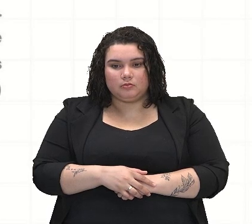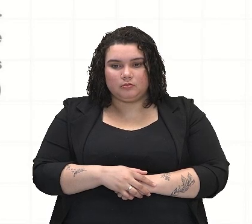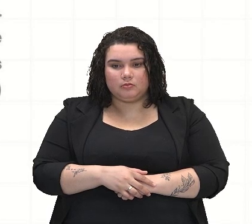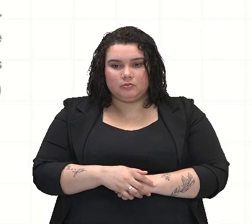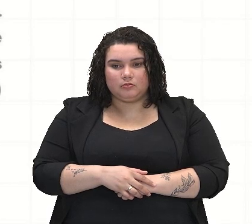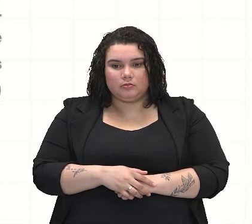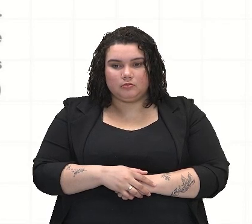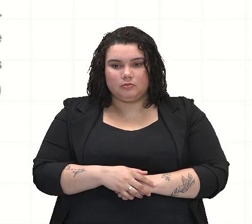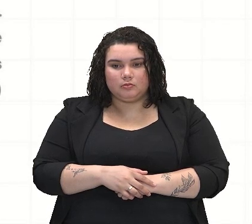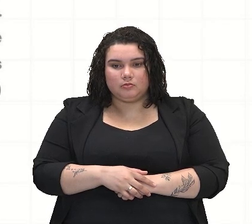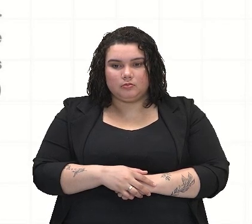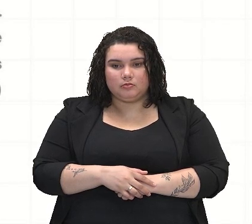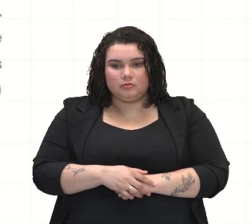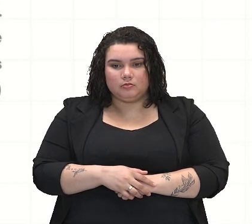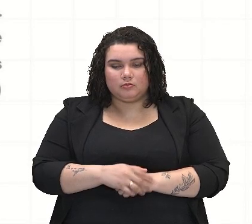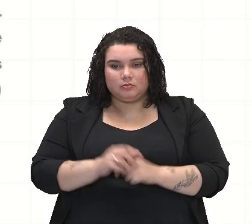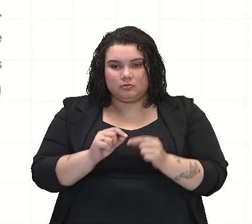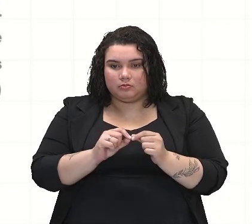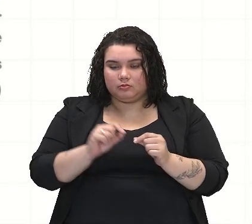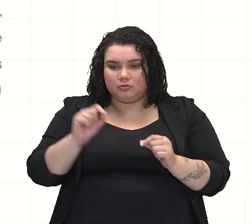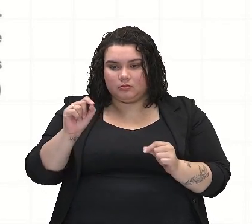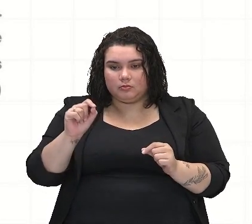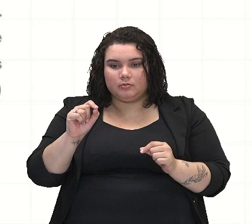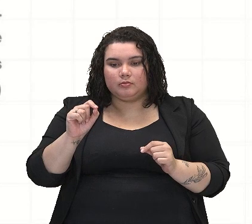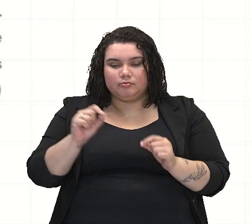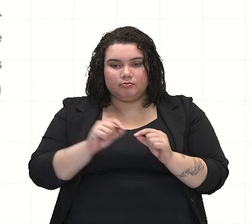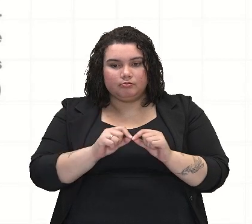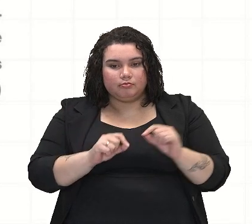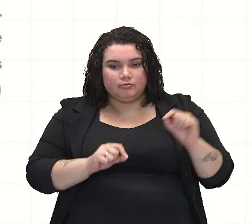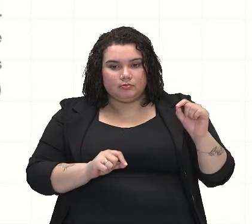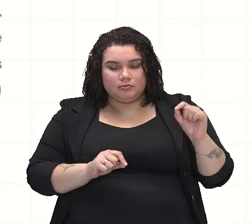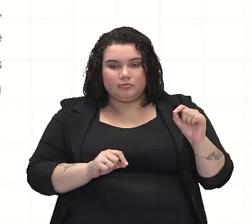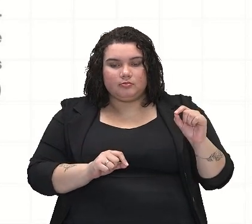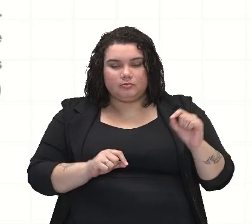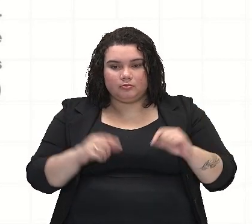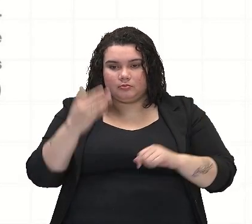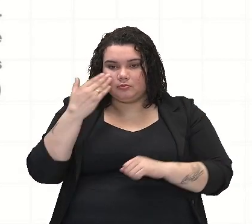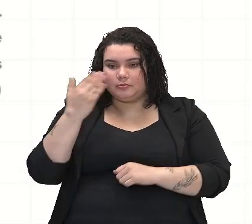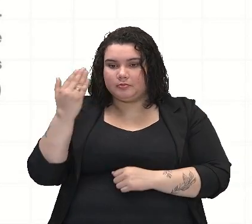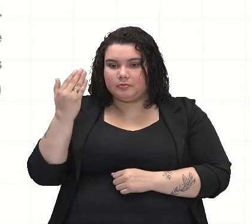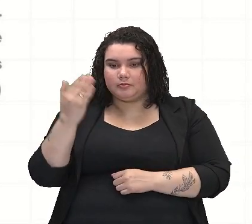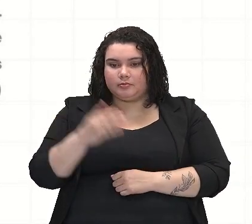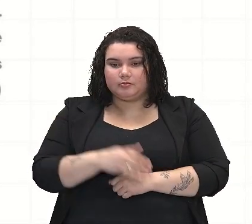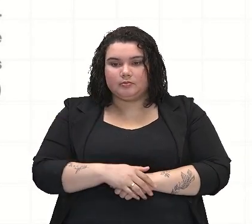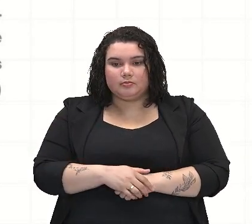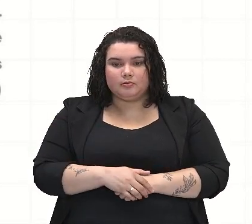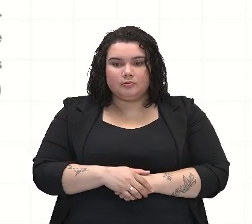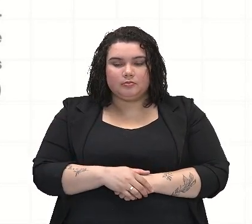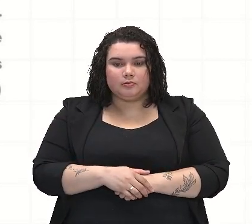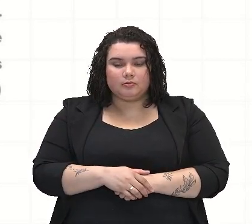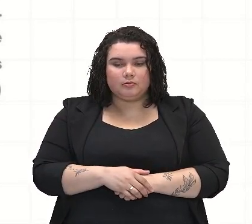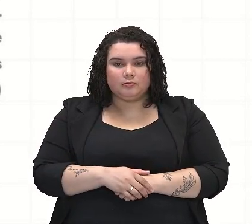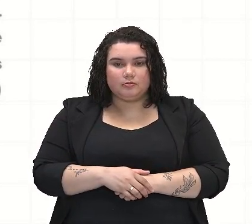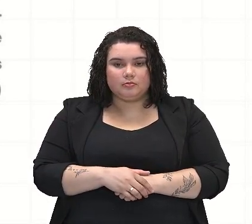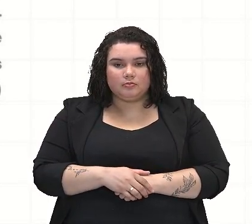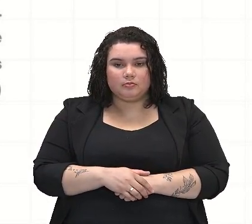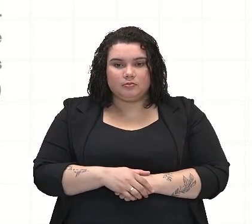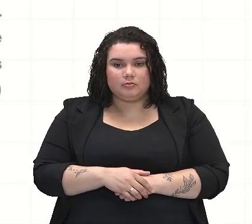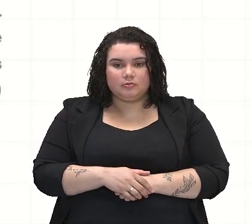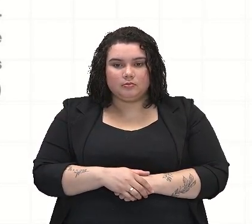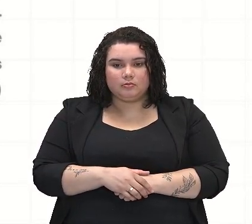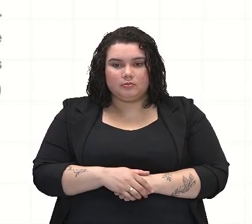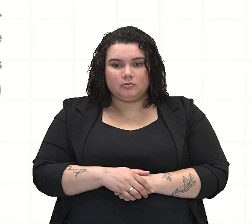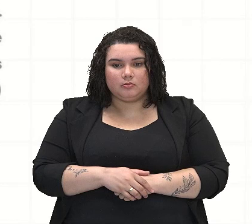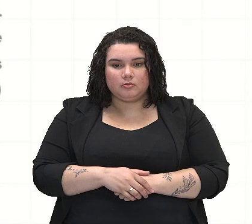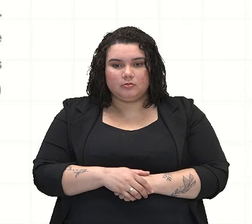O compasso estava, né, fazendo aqui essa volta,